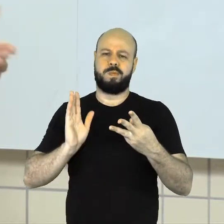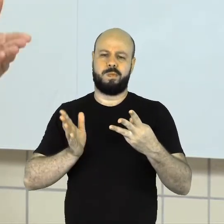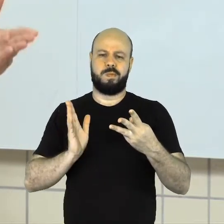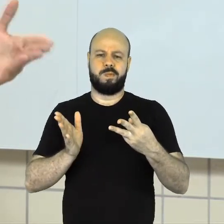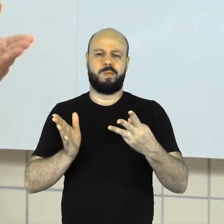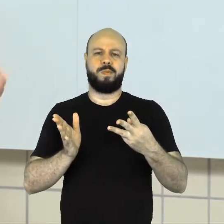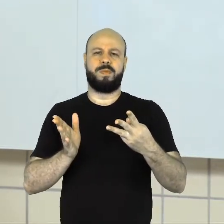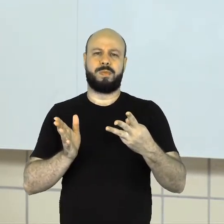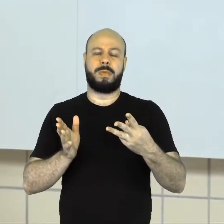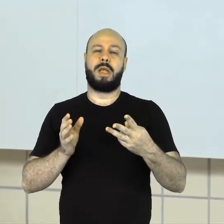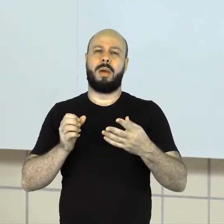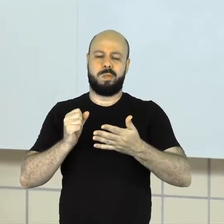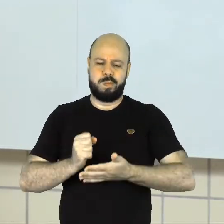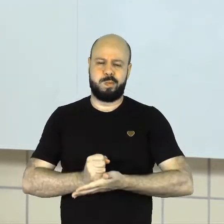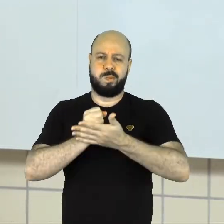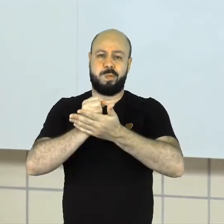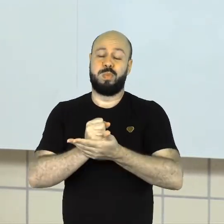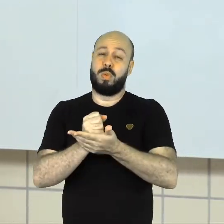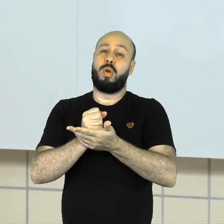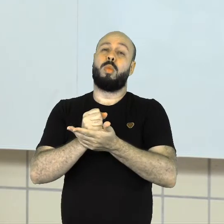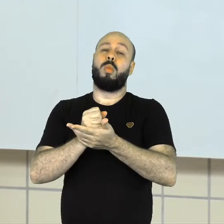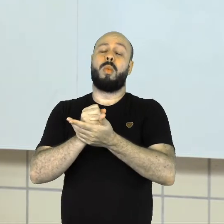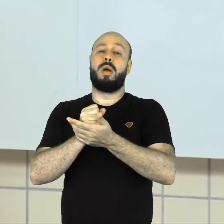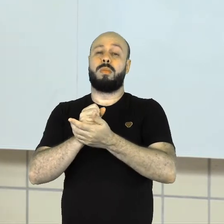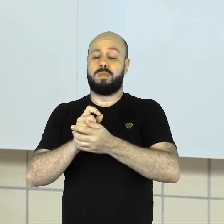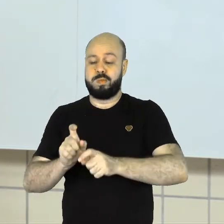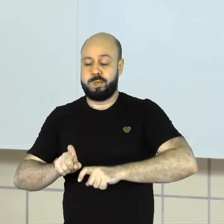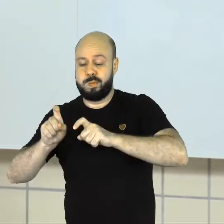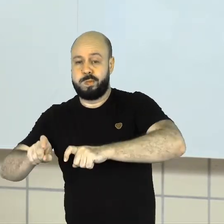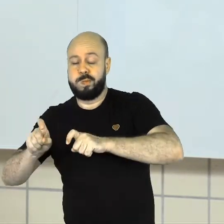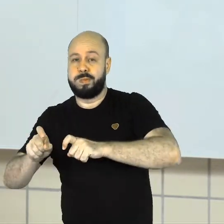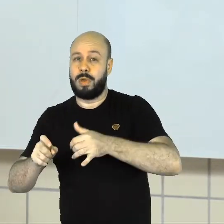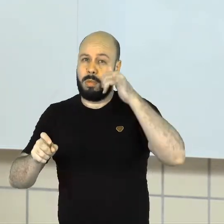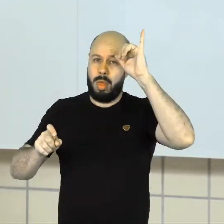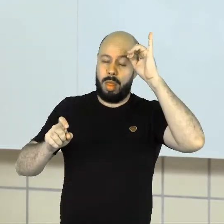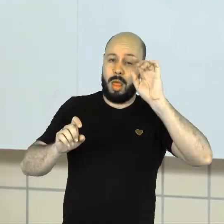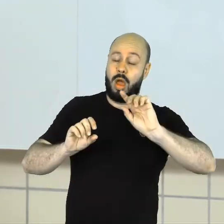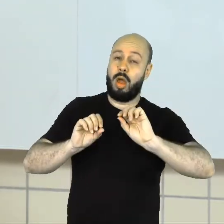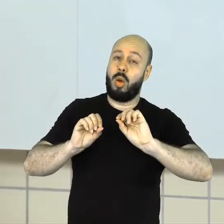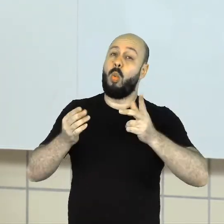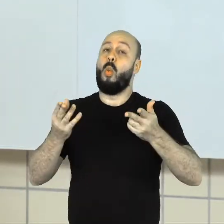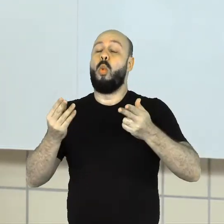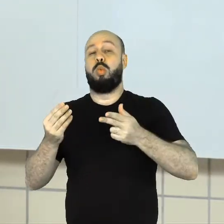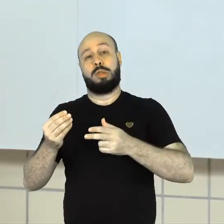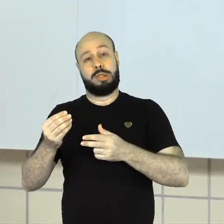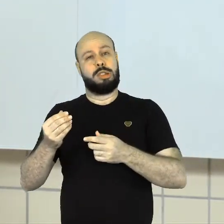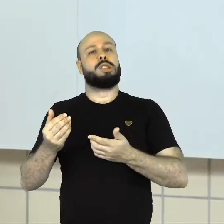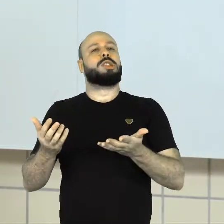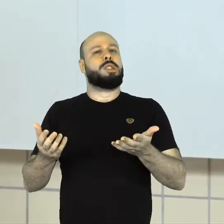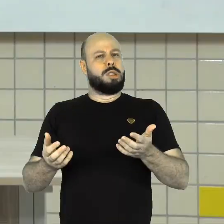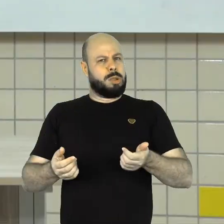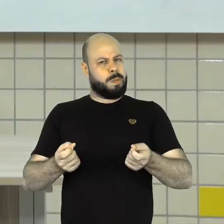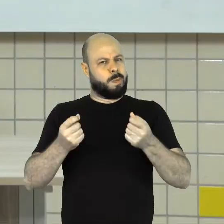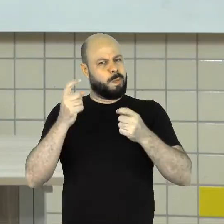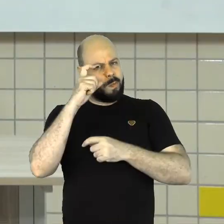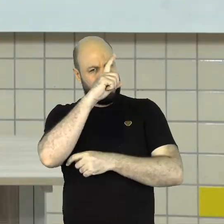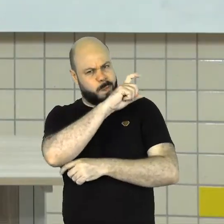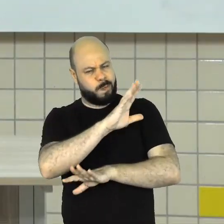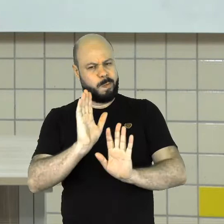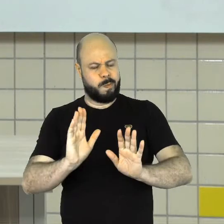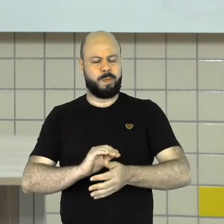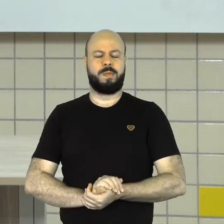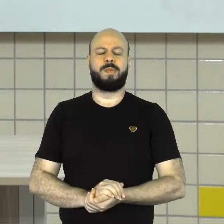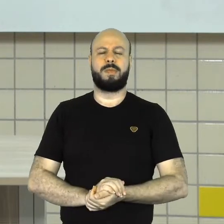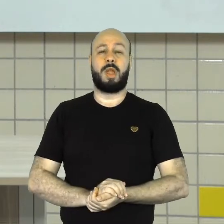que ajudam ou dificultam o desenvolvimento da agricultura, tá? Esses fatores naturais.